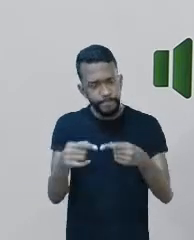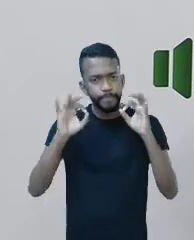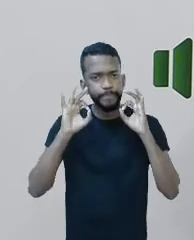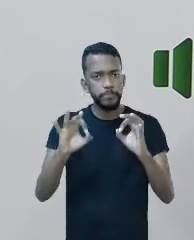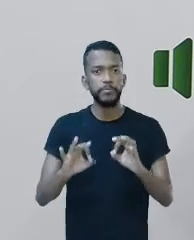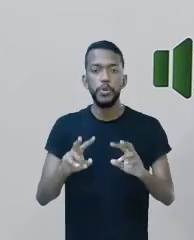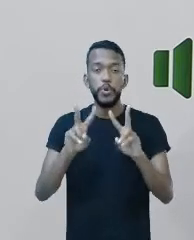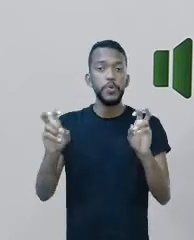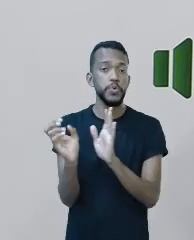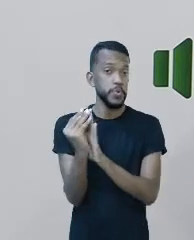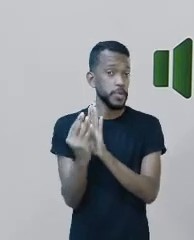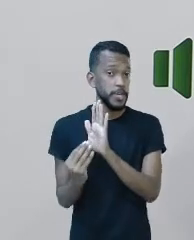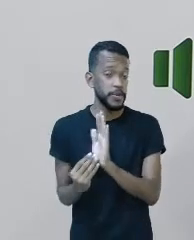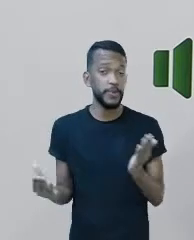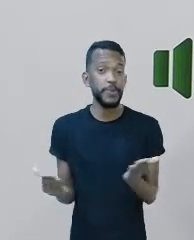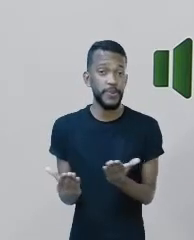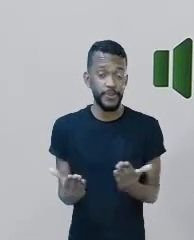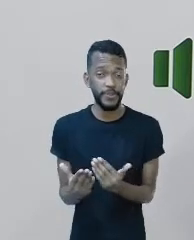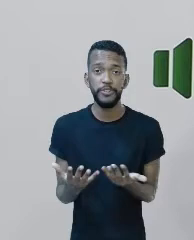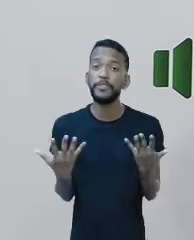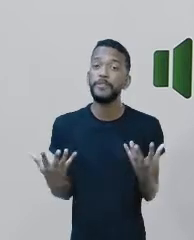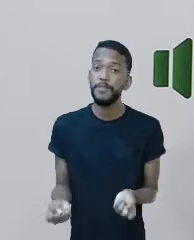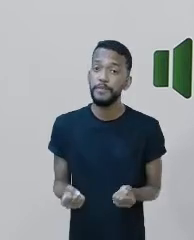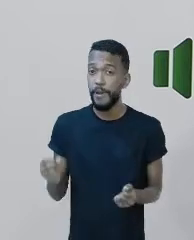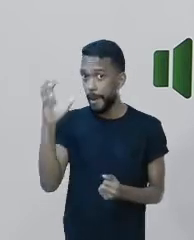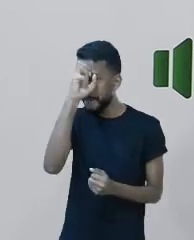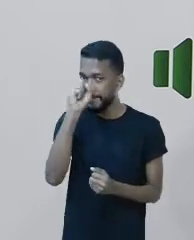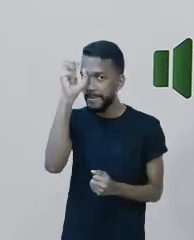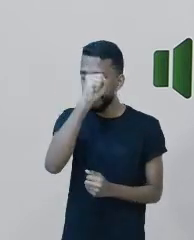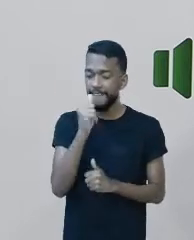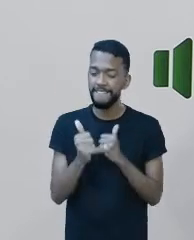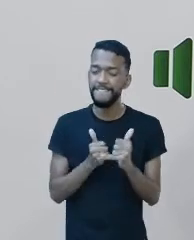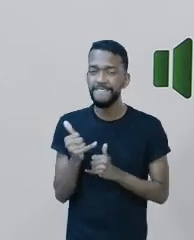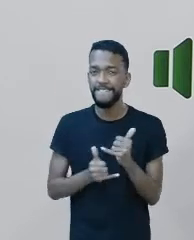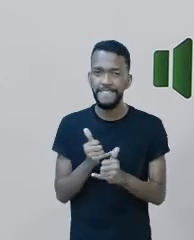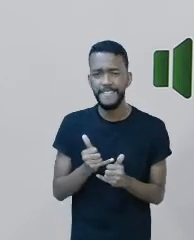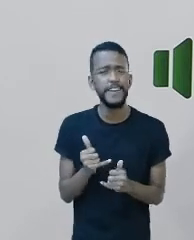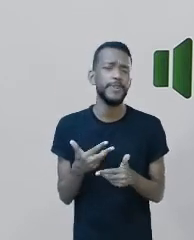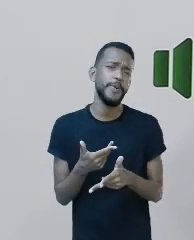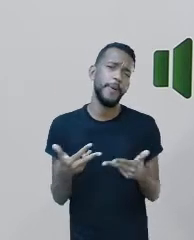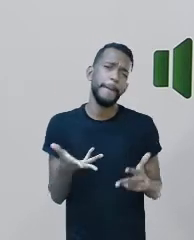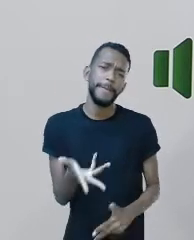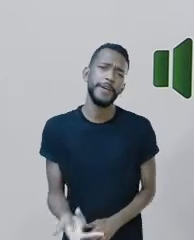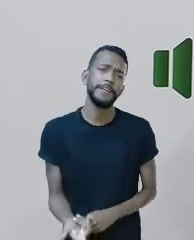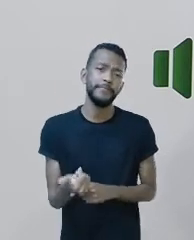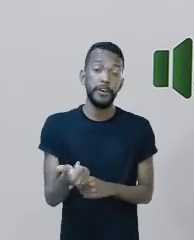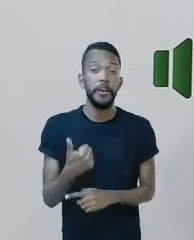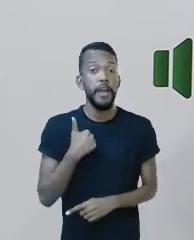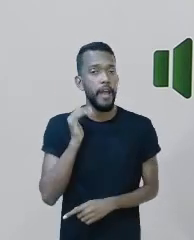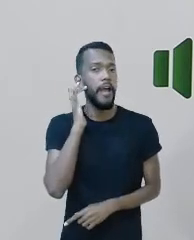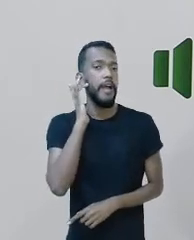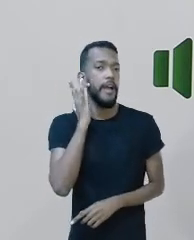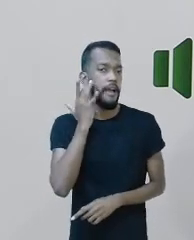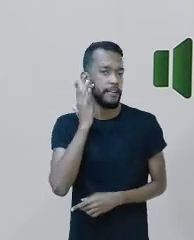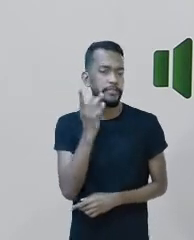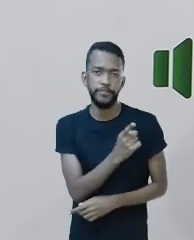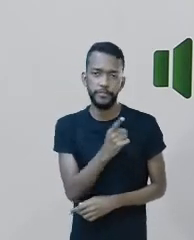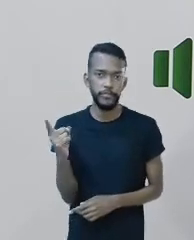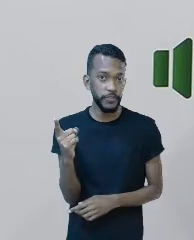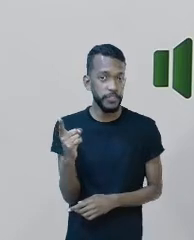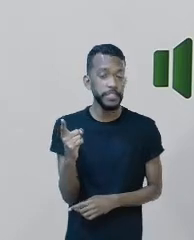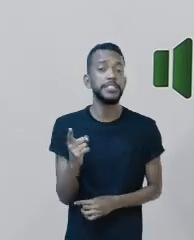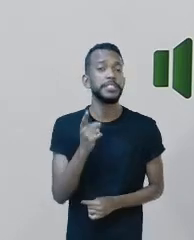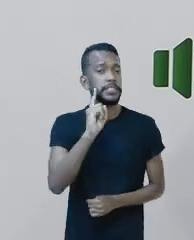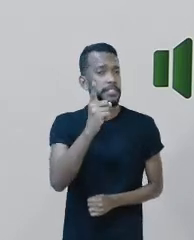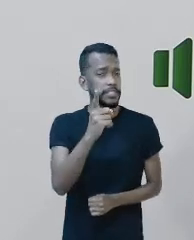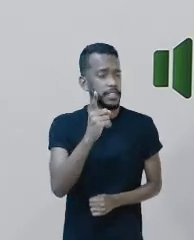o conteúdo de hoje. A gente vai aprender brincando. Vê que coisa maravilhosa. Eu acho que você